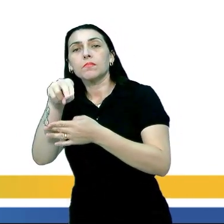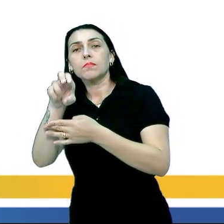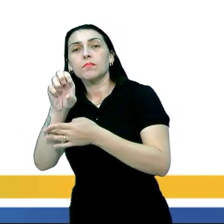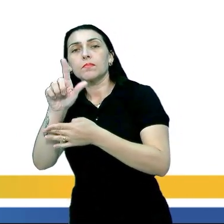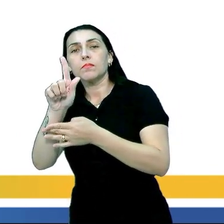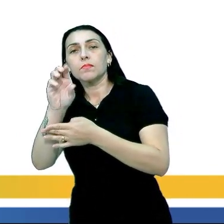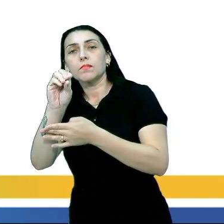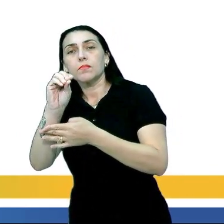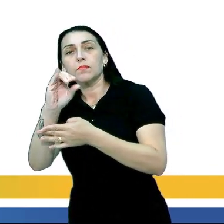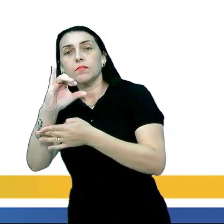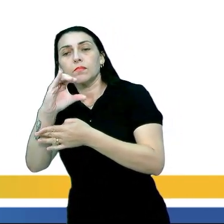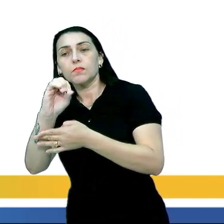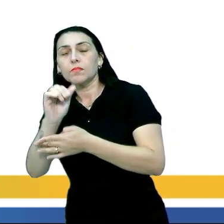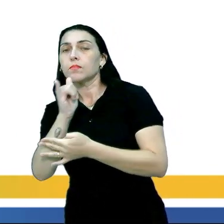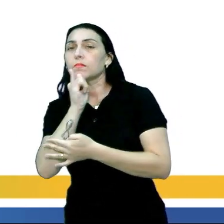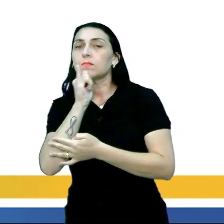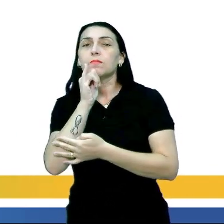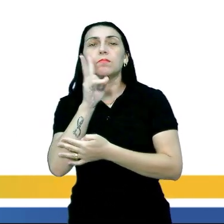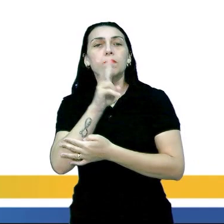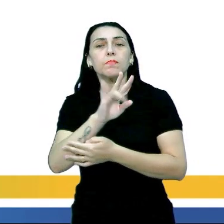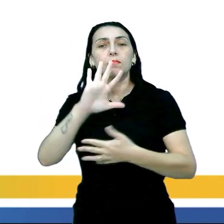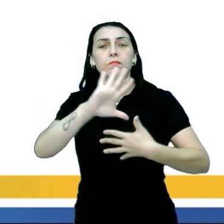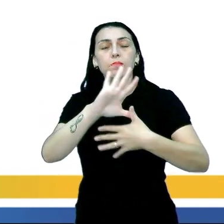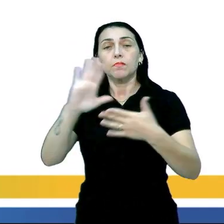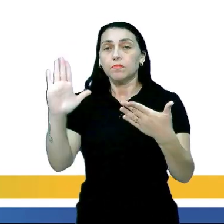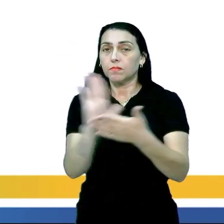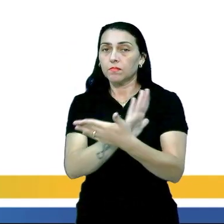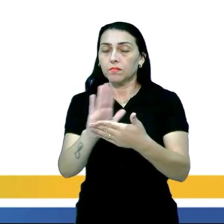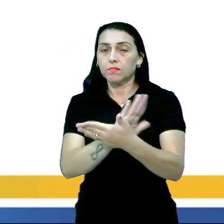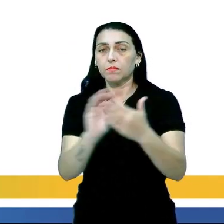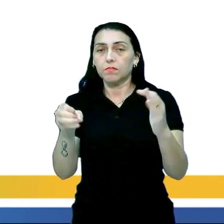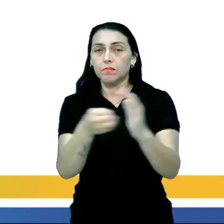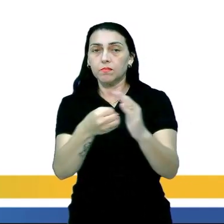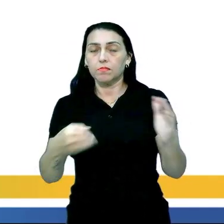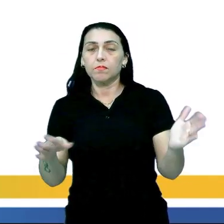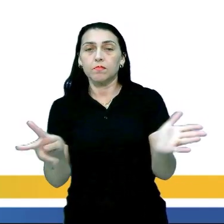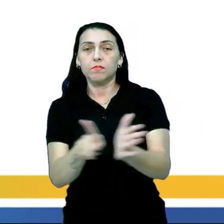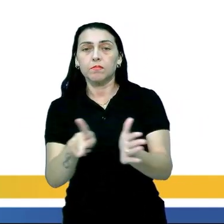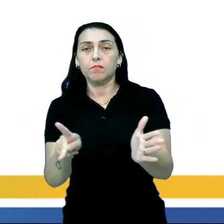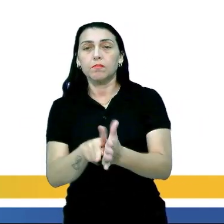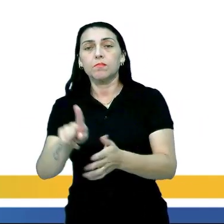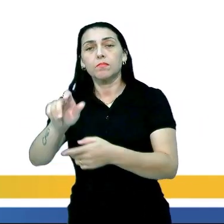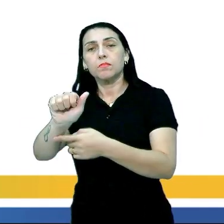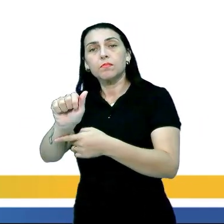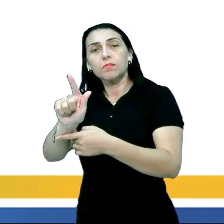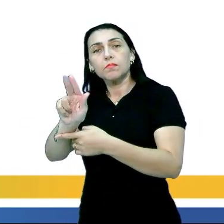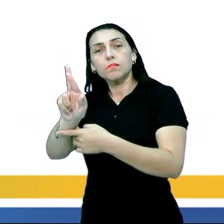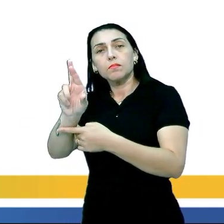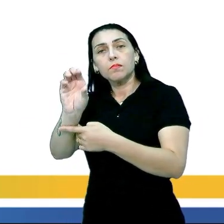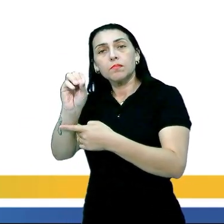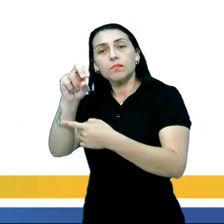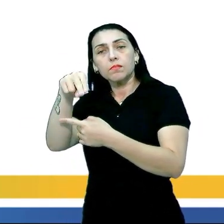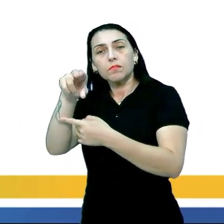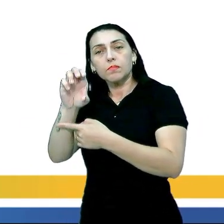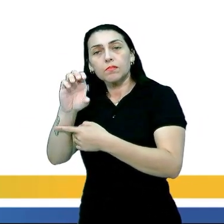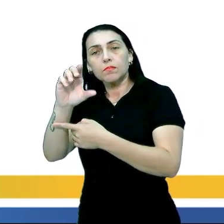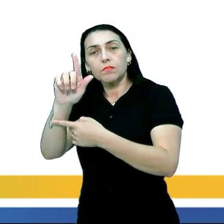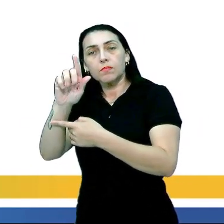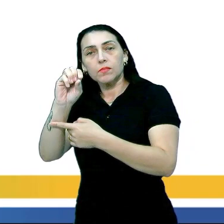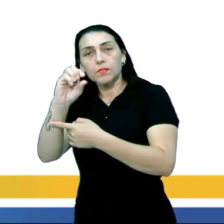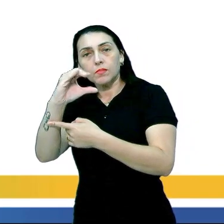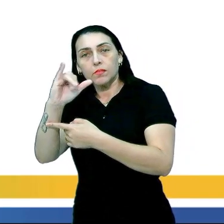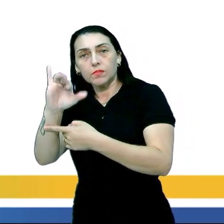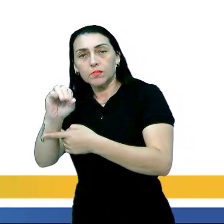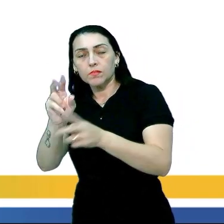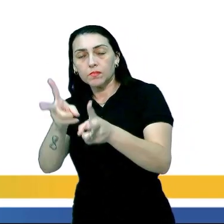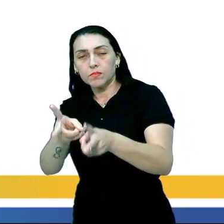exemplo, a gente vai observar no mapa algumas características próprias aí do agronegócio. Por exemplo, vamos lá. A gente observa,